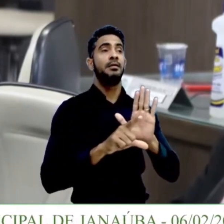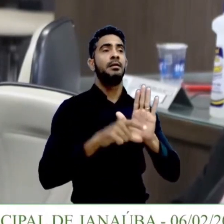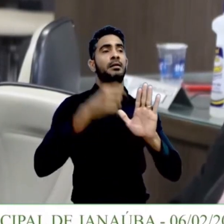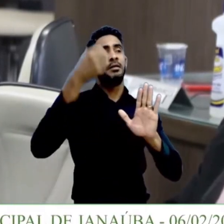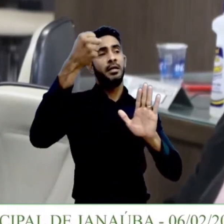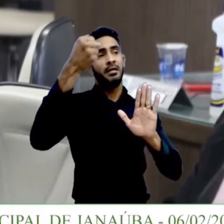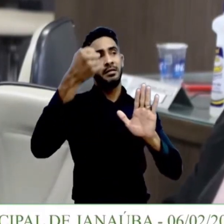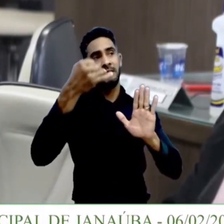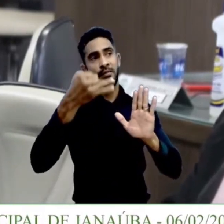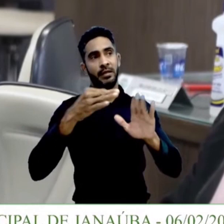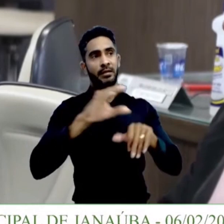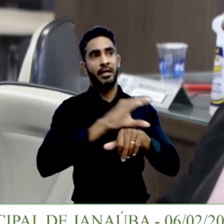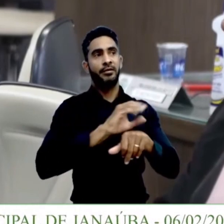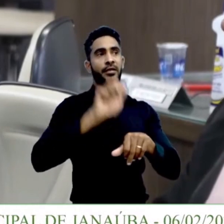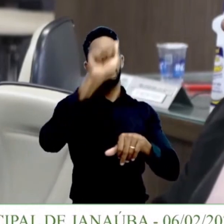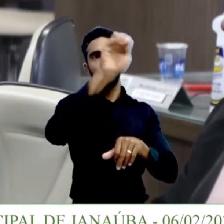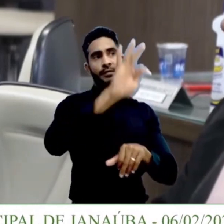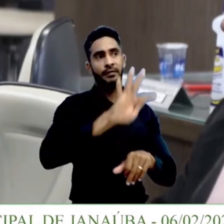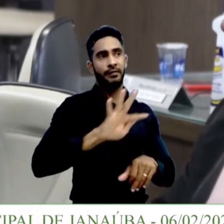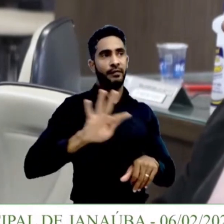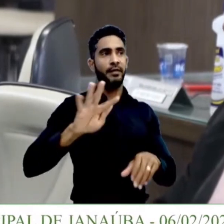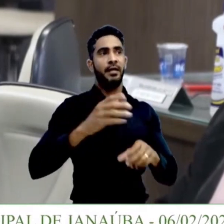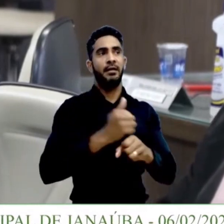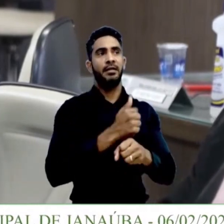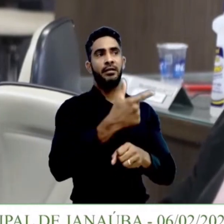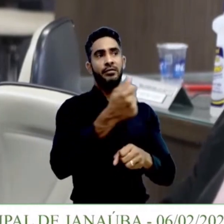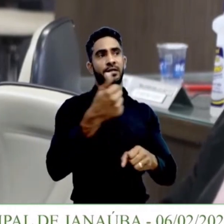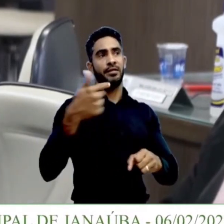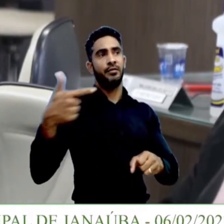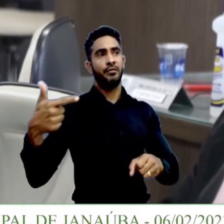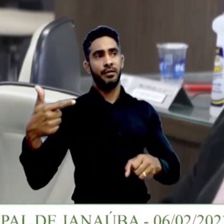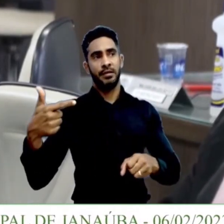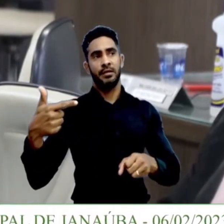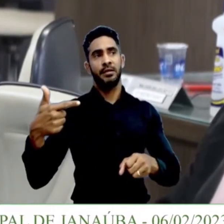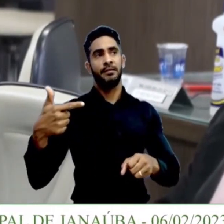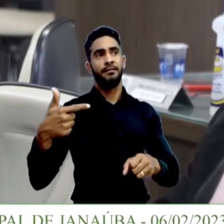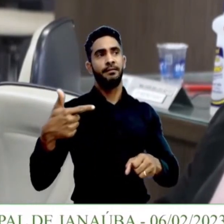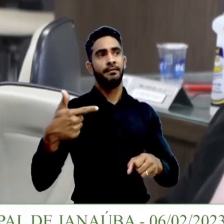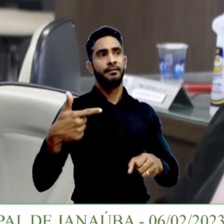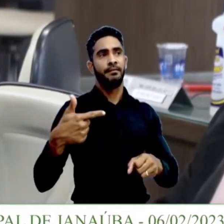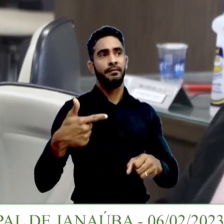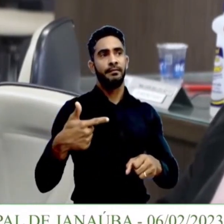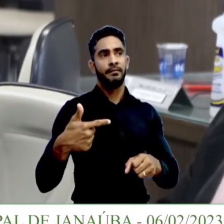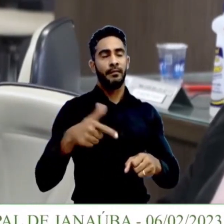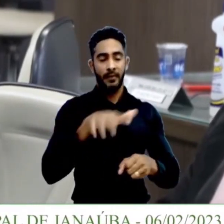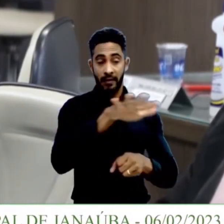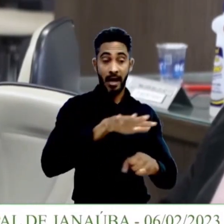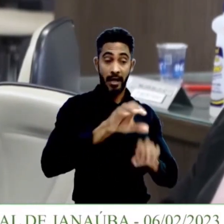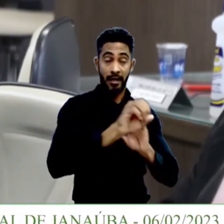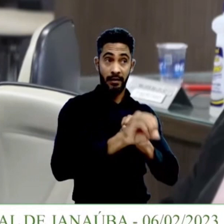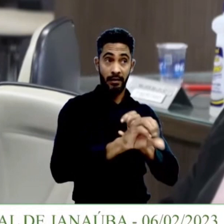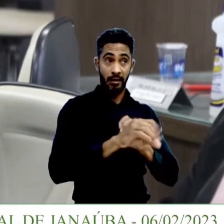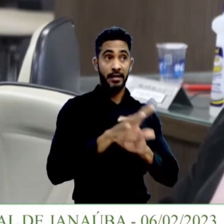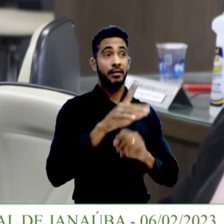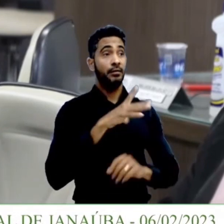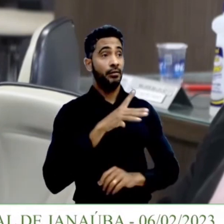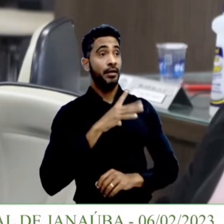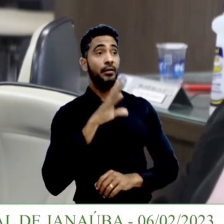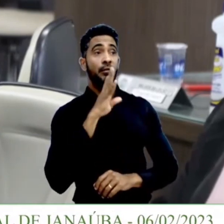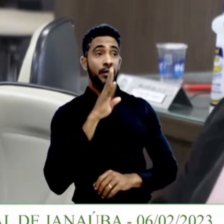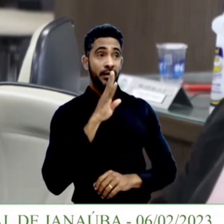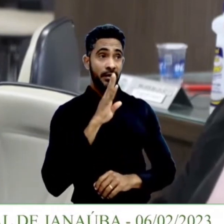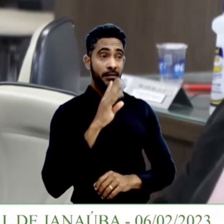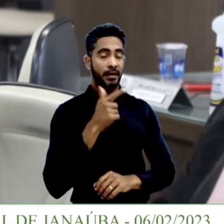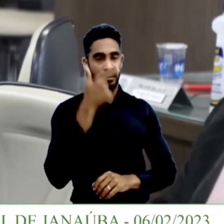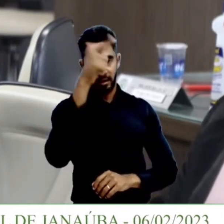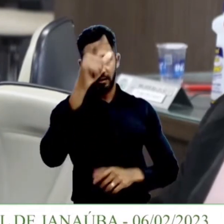é da Constituição Federal, até o 212, que fala, estou falando da parte da educação, porque eu tenho mais conhecimento, mas tem